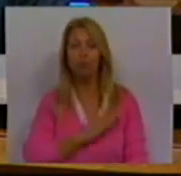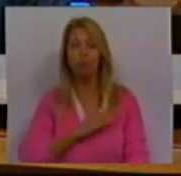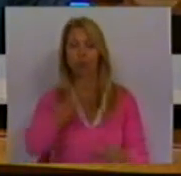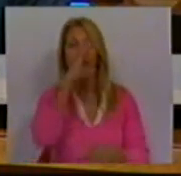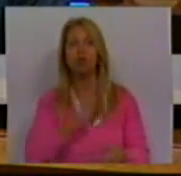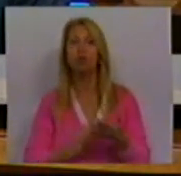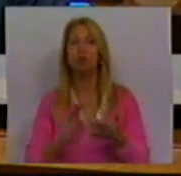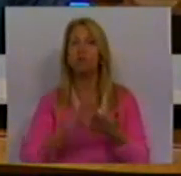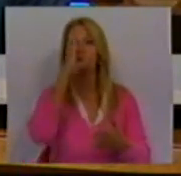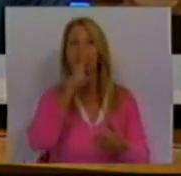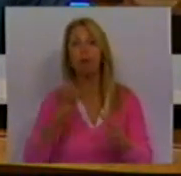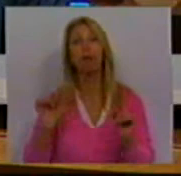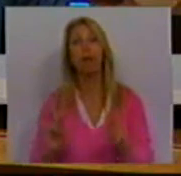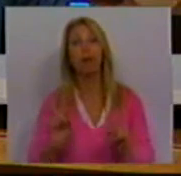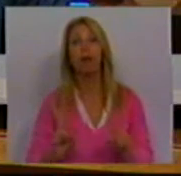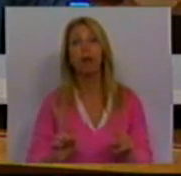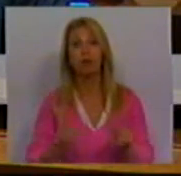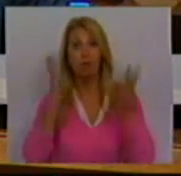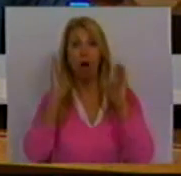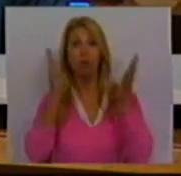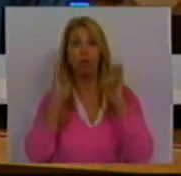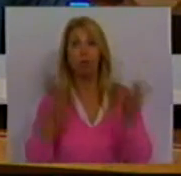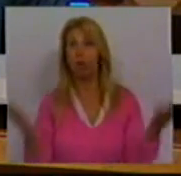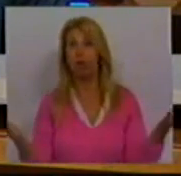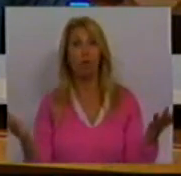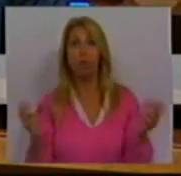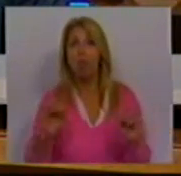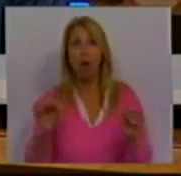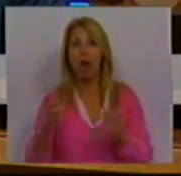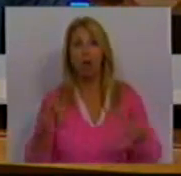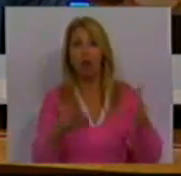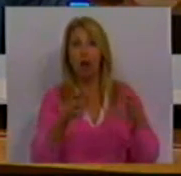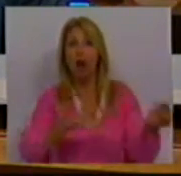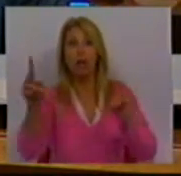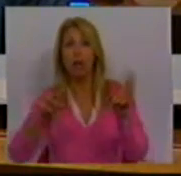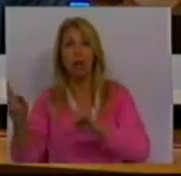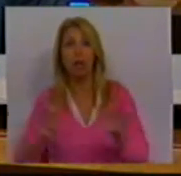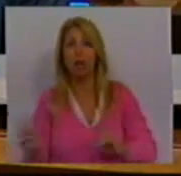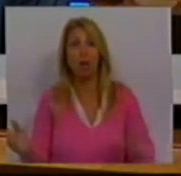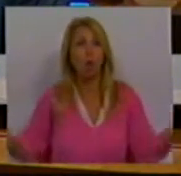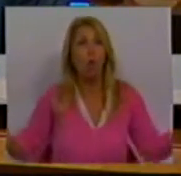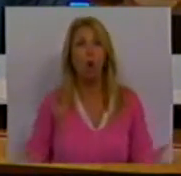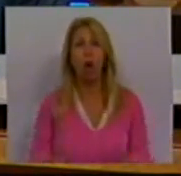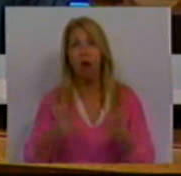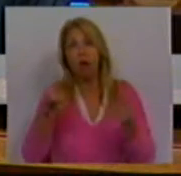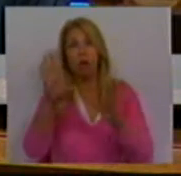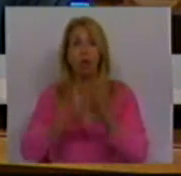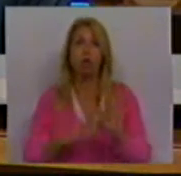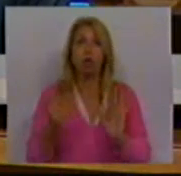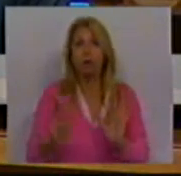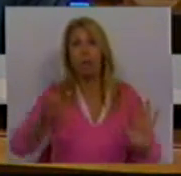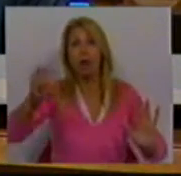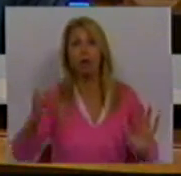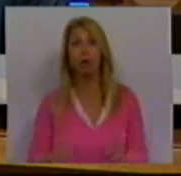Estado, que esta é uma autoestrada sem vias alternativas condizentes e em condições para a região,